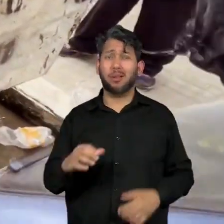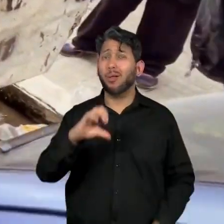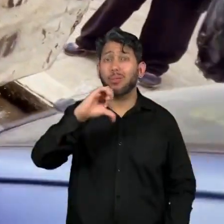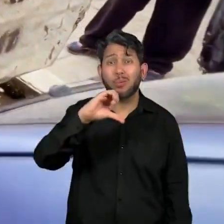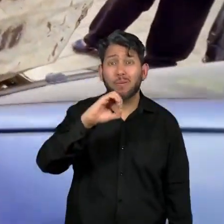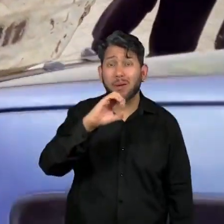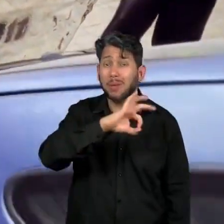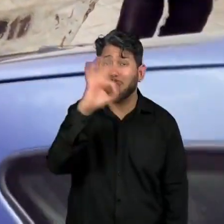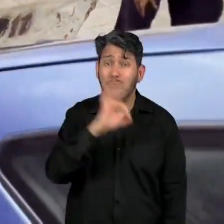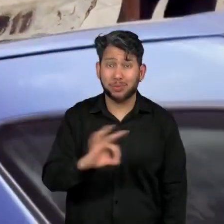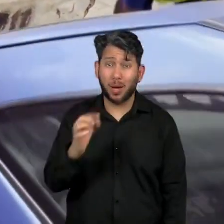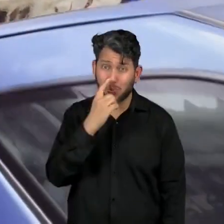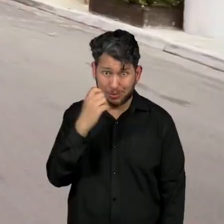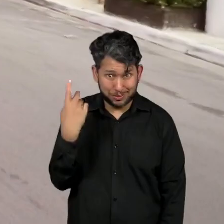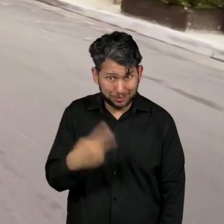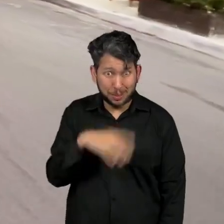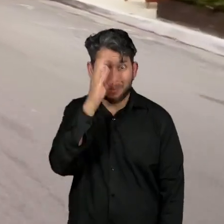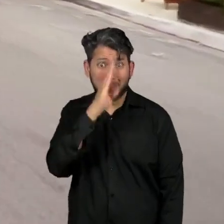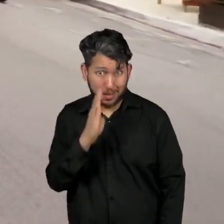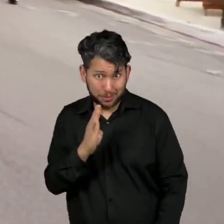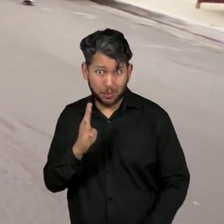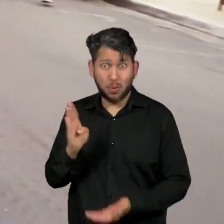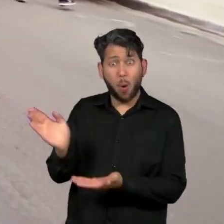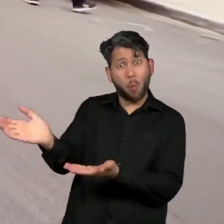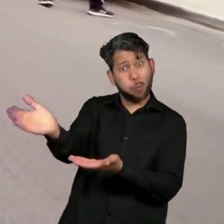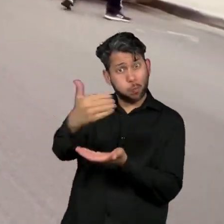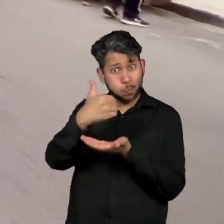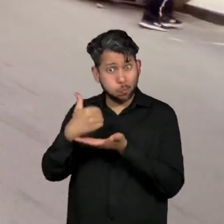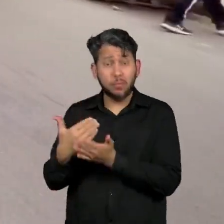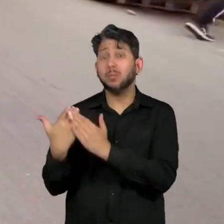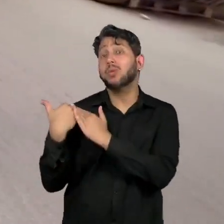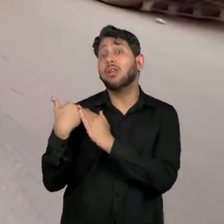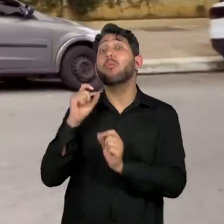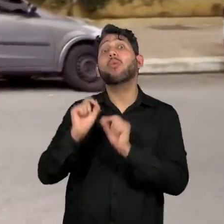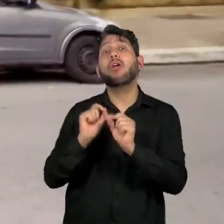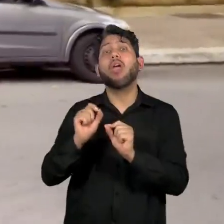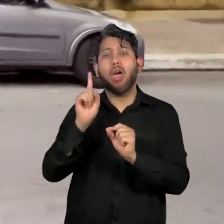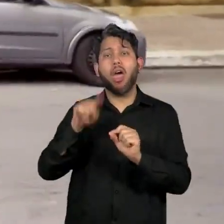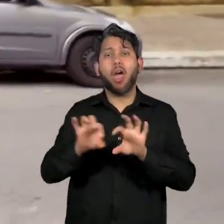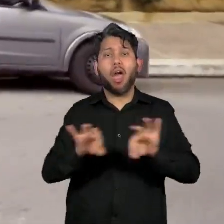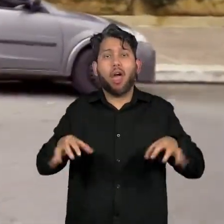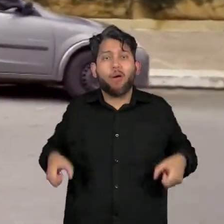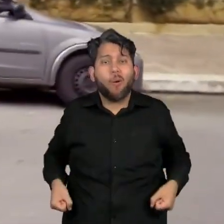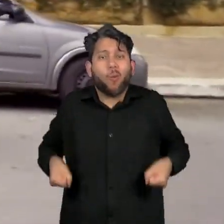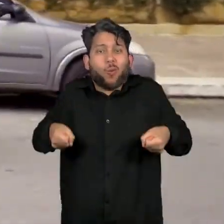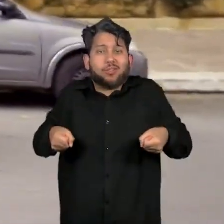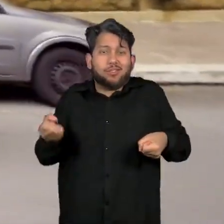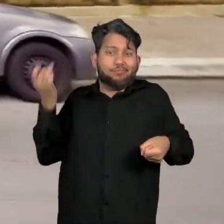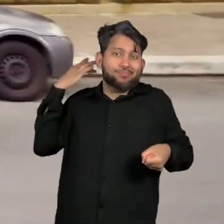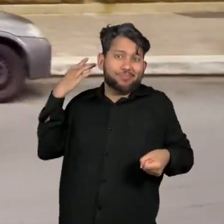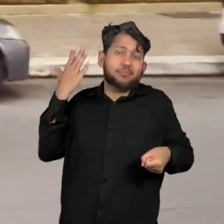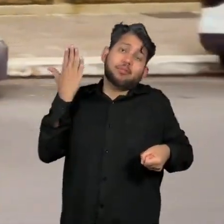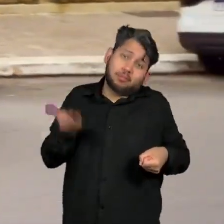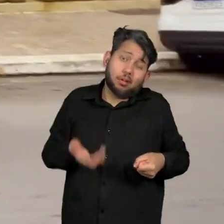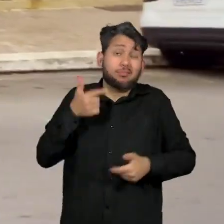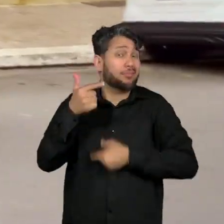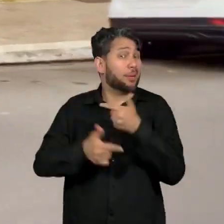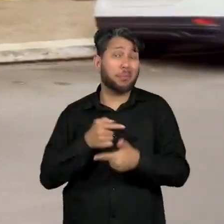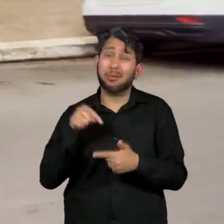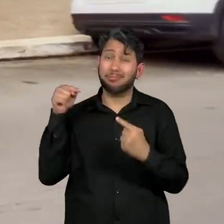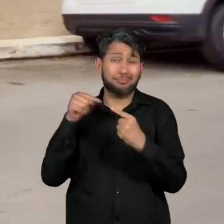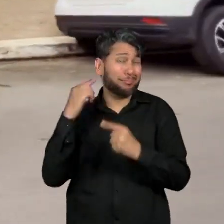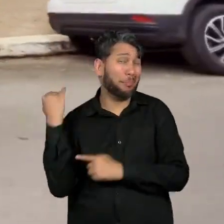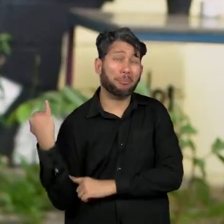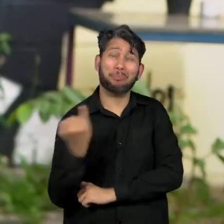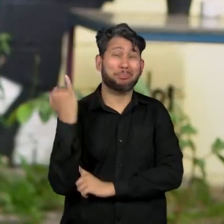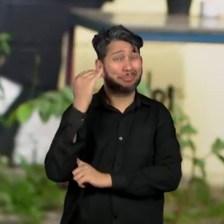90% do lixo que a gente coleta no Brasil hoje, né? São os dados mais atuais que a gente tem. Então, isso já diz muito do trabalho essencial que eles fazem